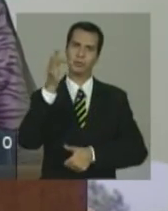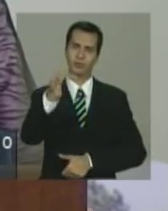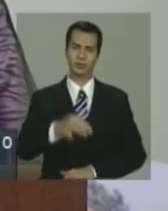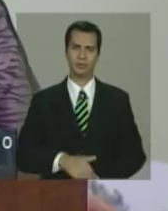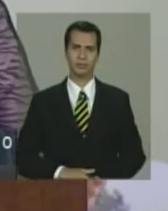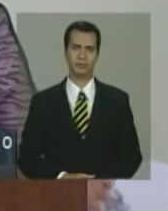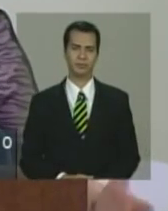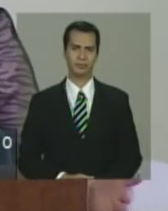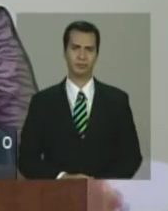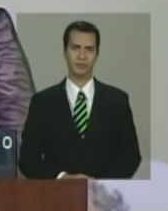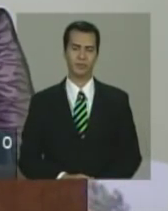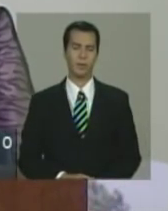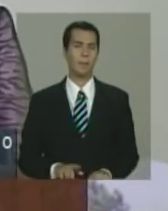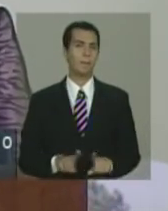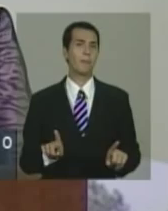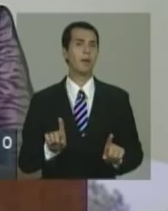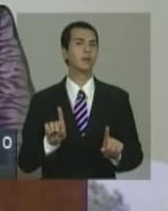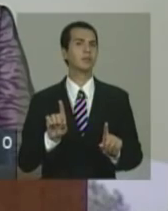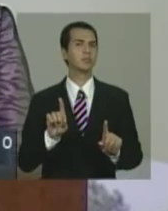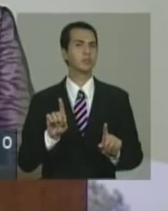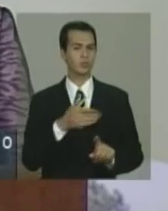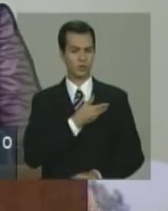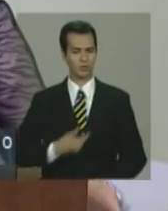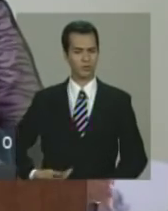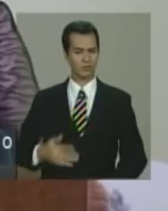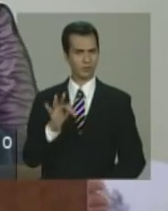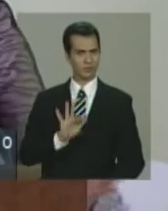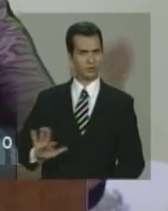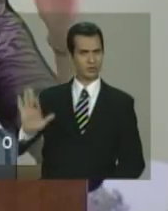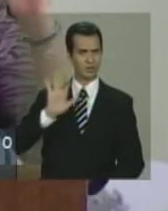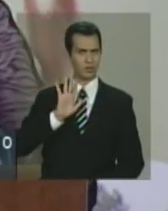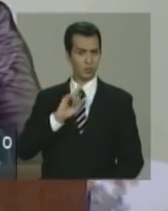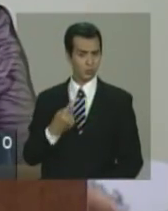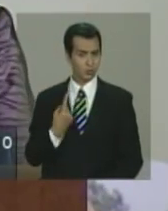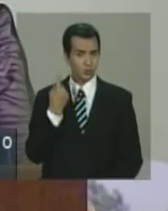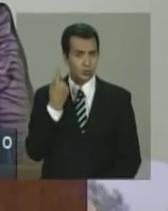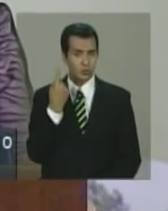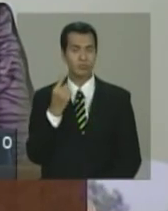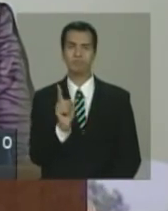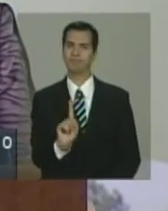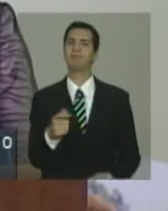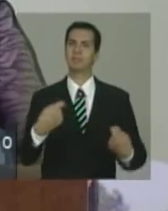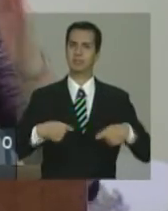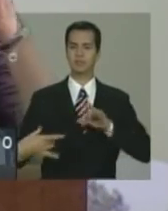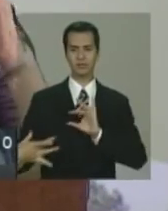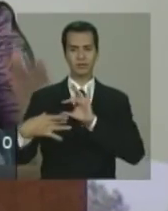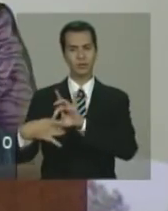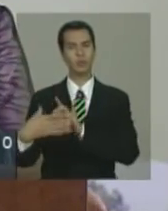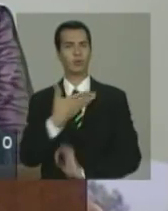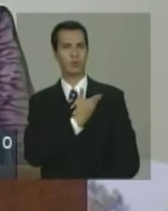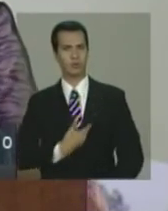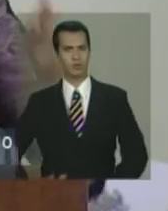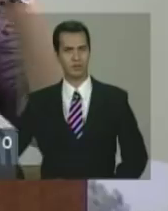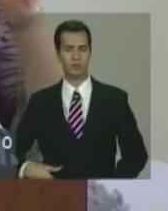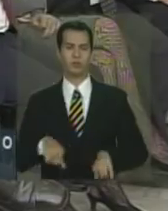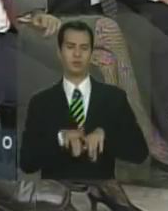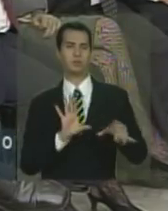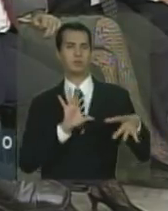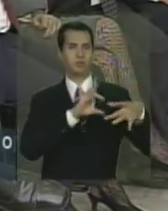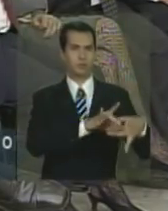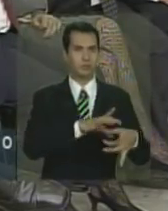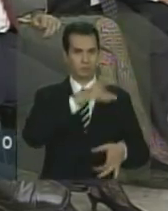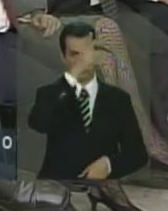Isso só se faz não com o governo federal sozinho, com a participação dos senhores governadores, dos senhores prefeitos,